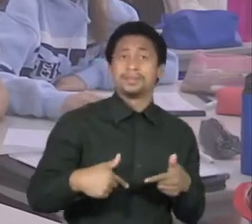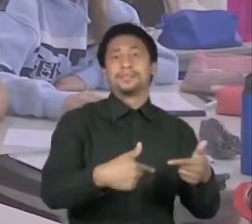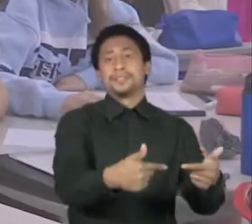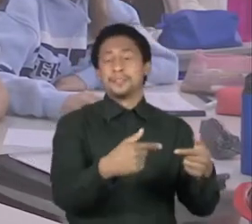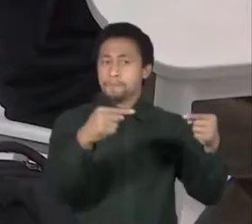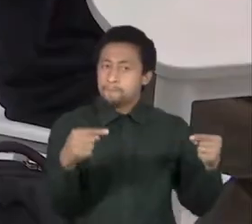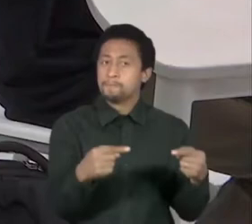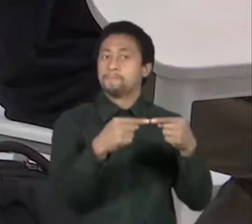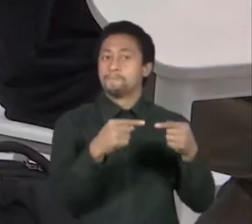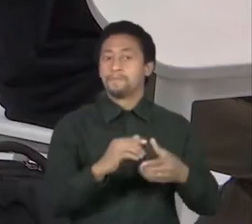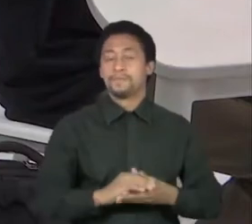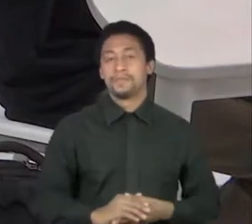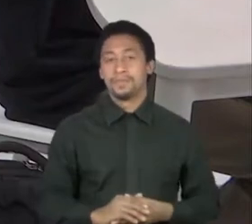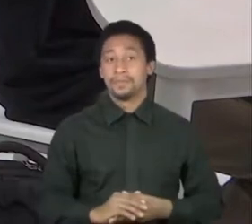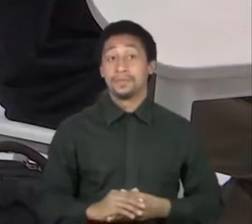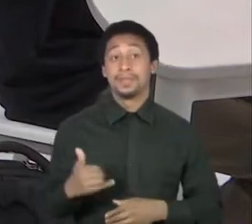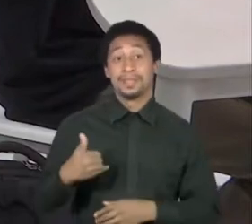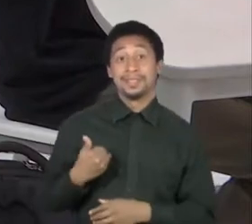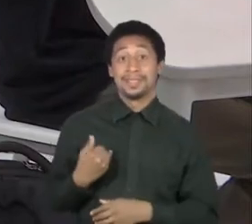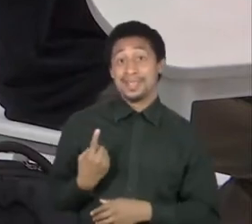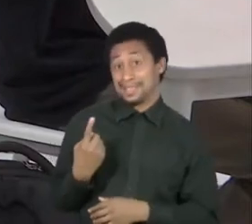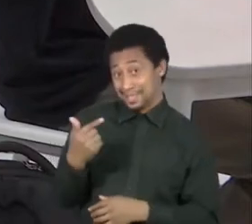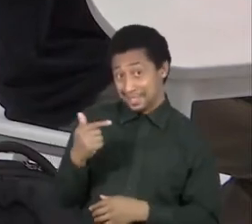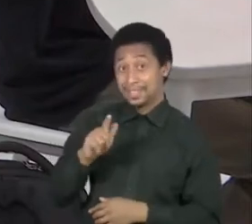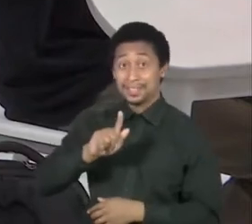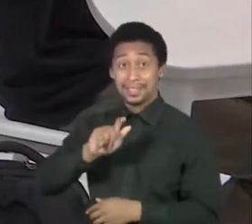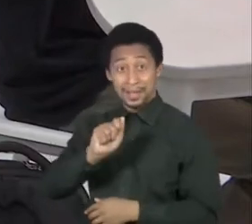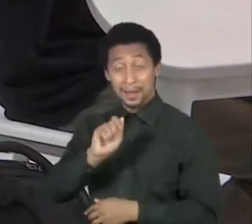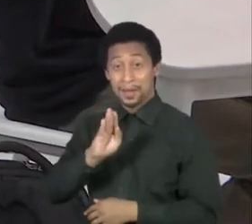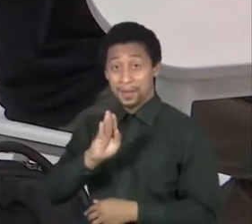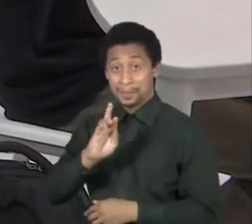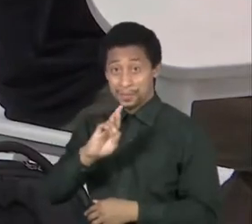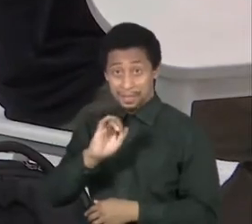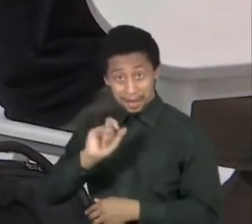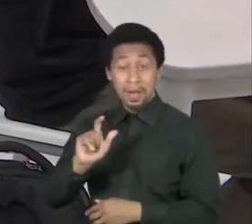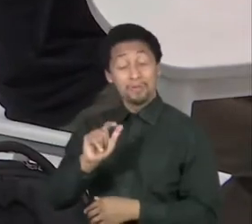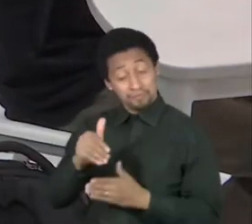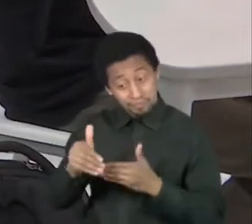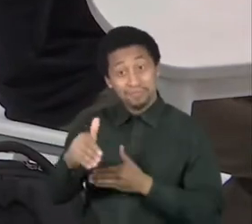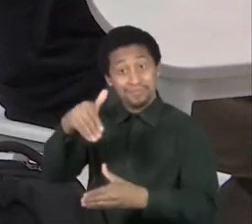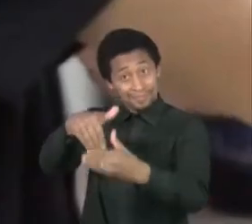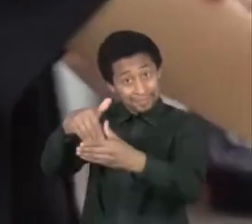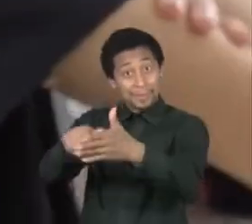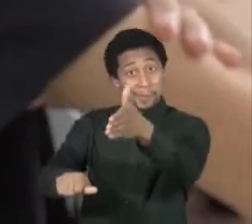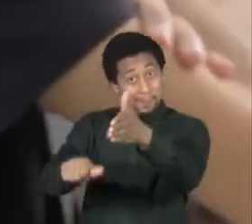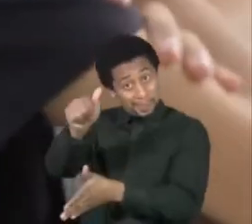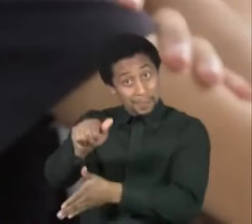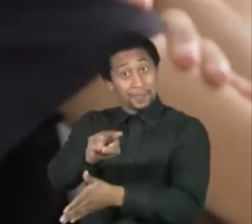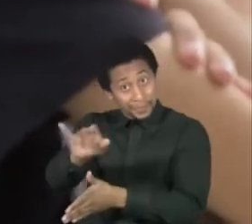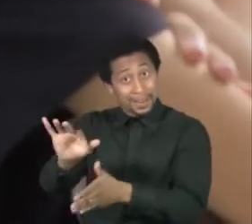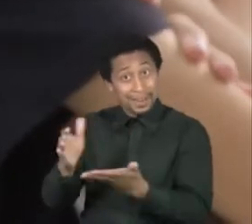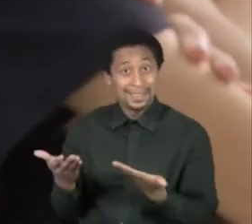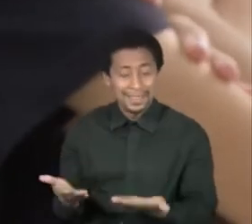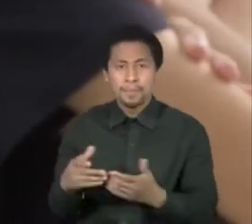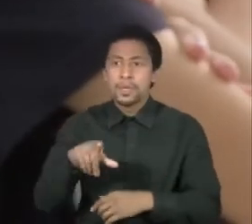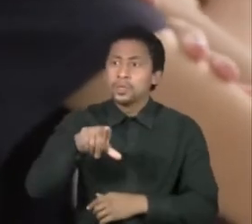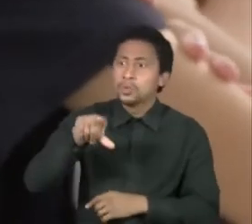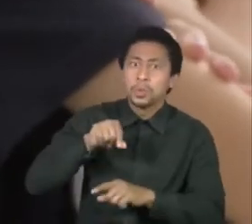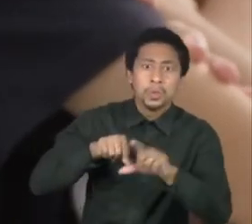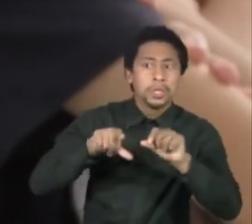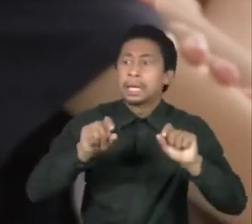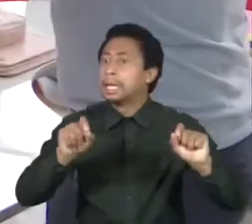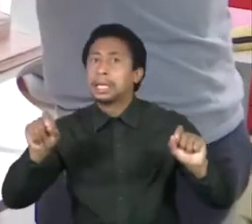mais adequadas. Aos 17 anos, Gabriel também vai votar pela primeira vez. E na hora de escolher um